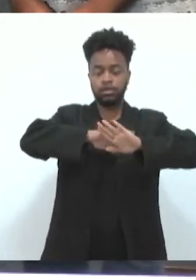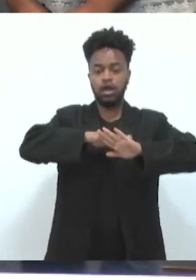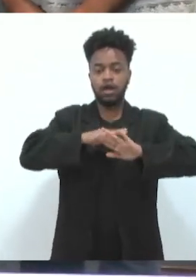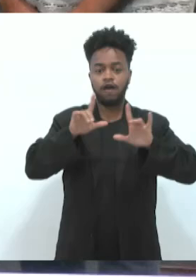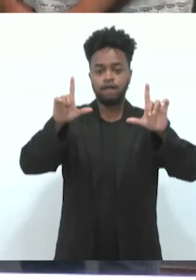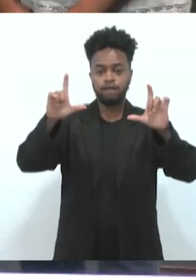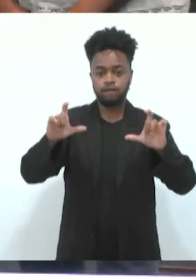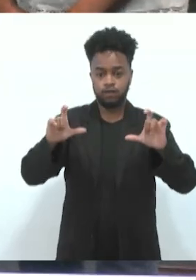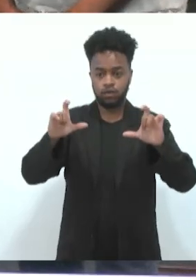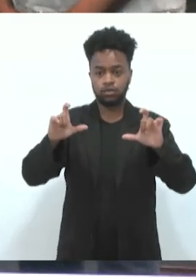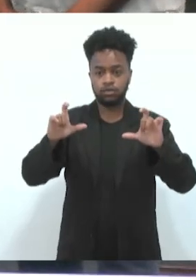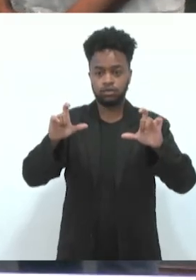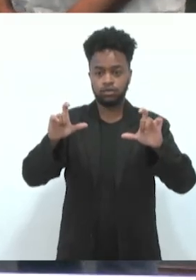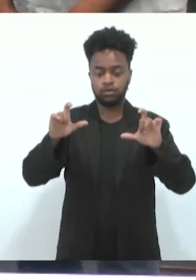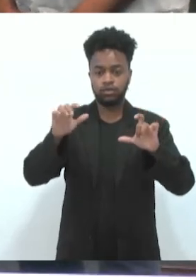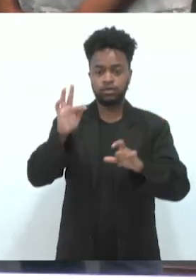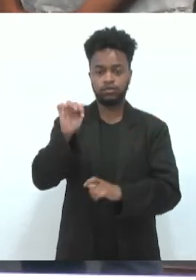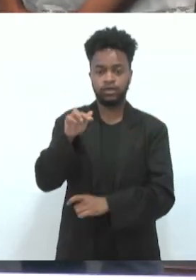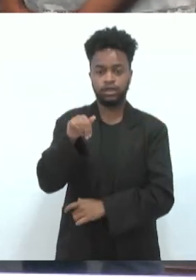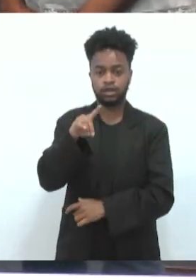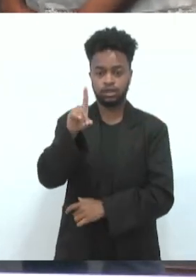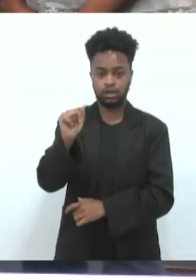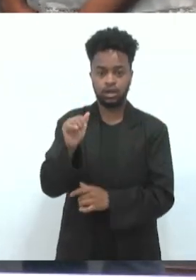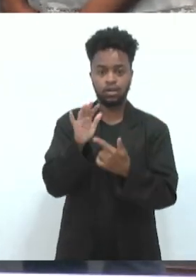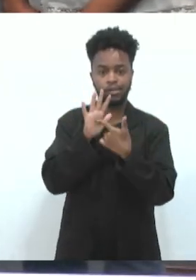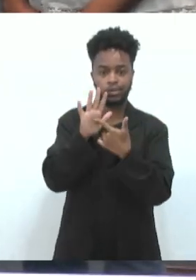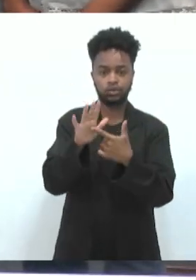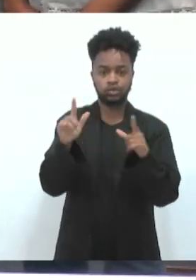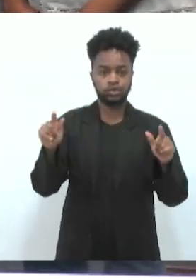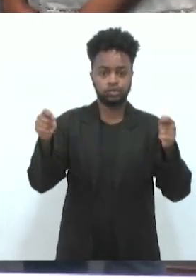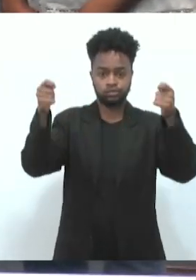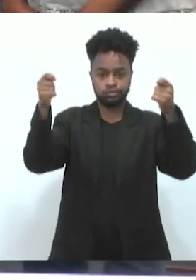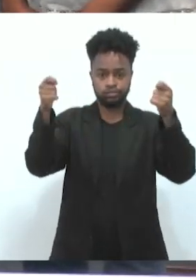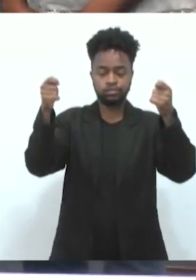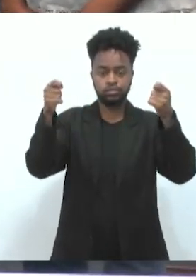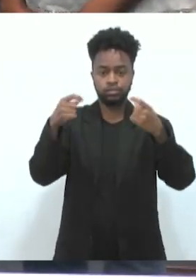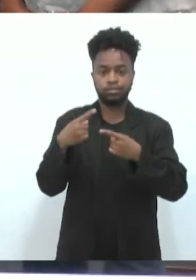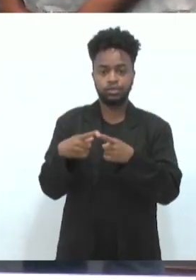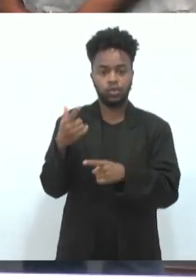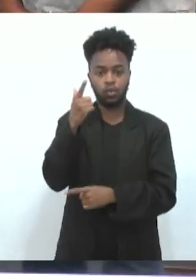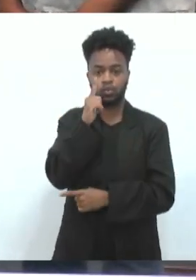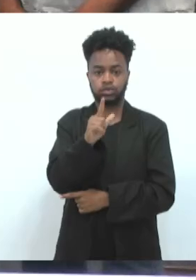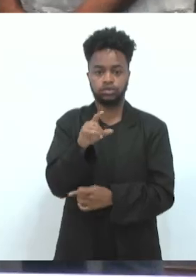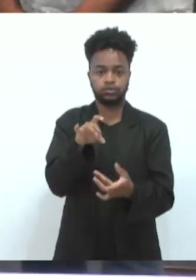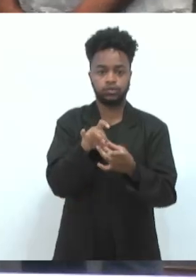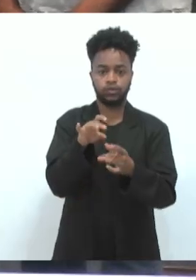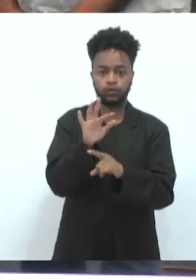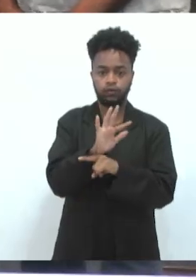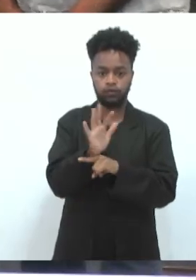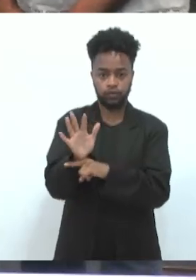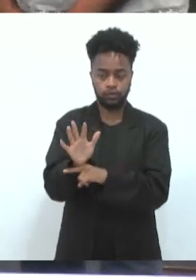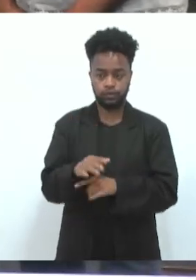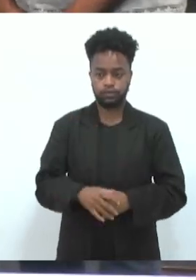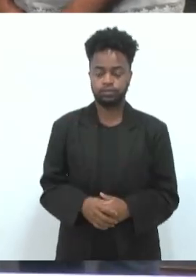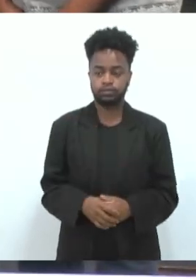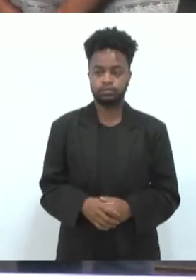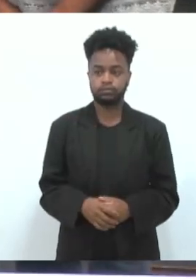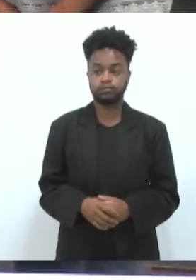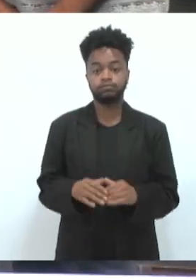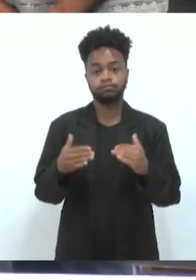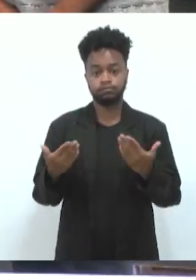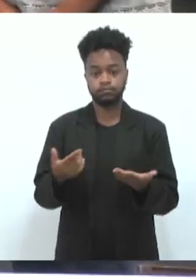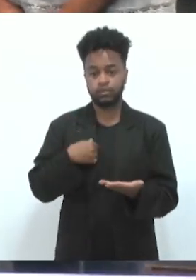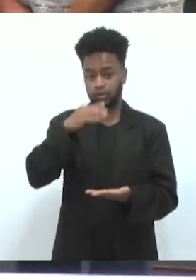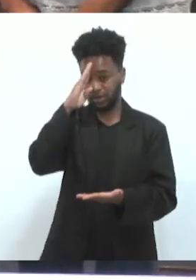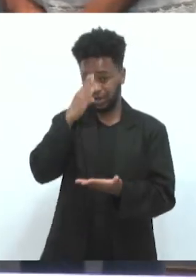a Fernandinha Torres, levantando o certificado que ela consegue no filme dessa forma. Então, acho que um país